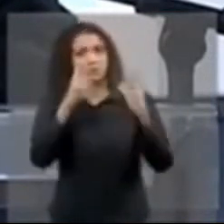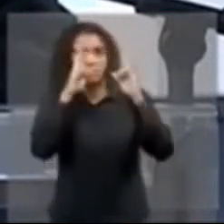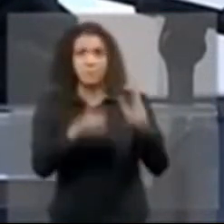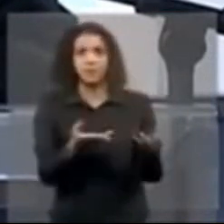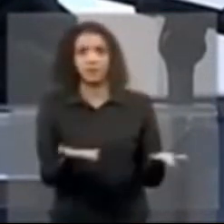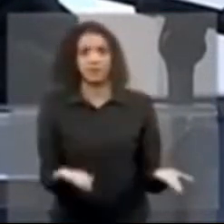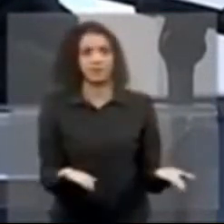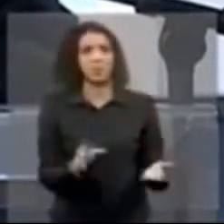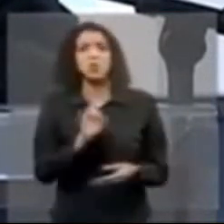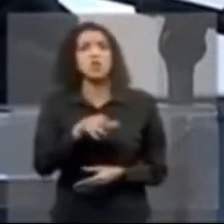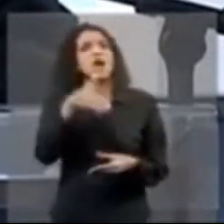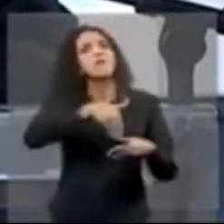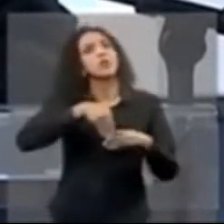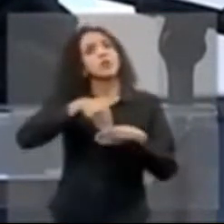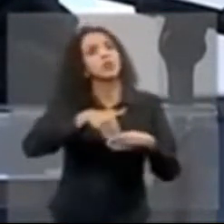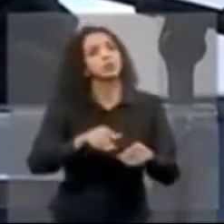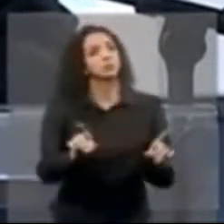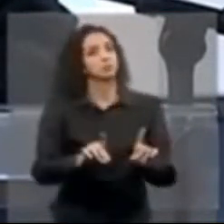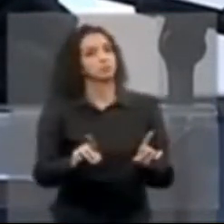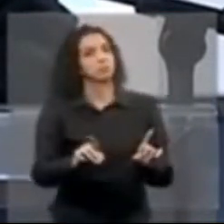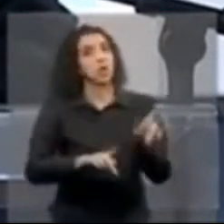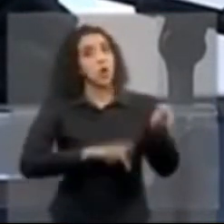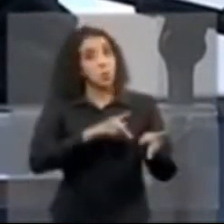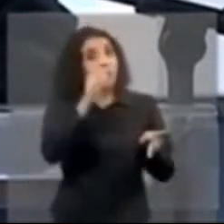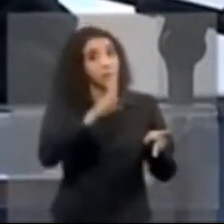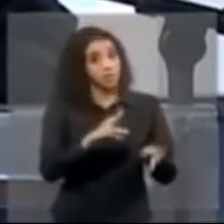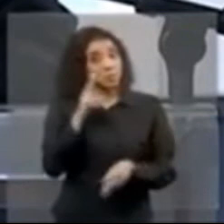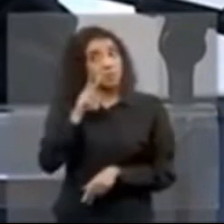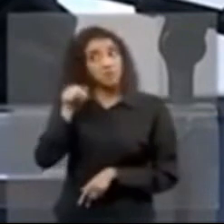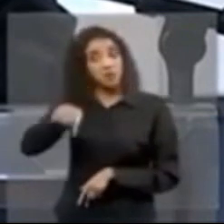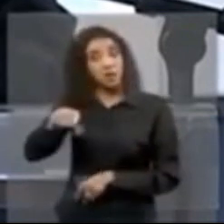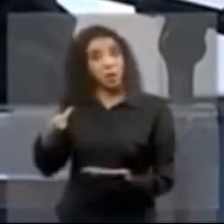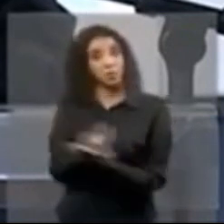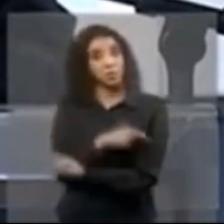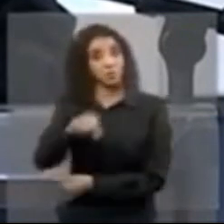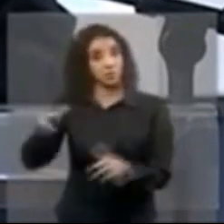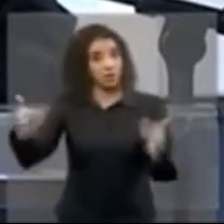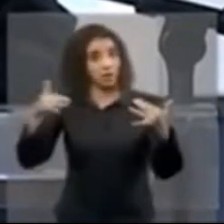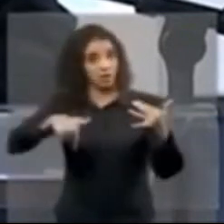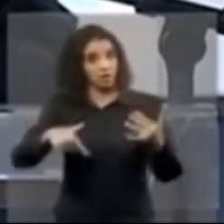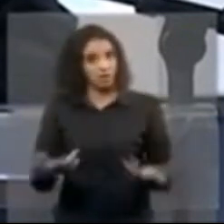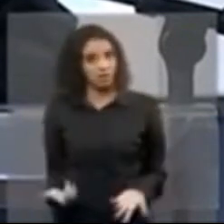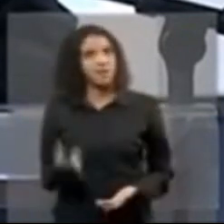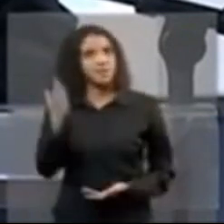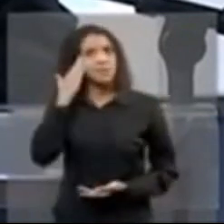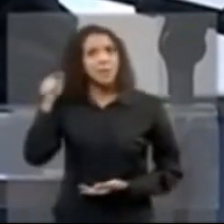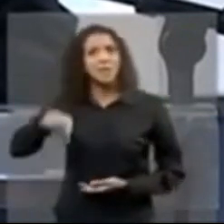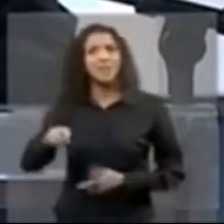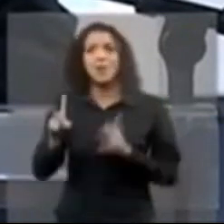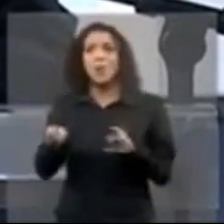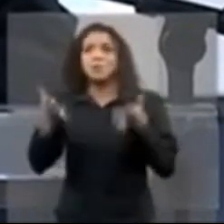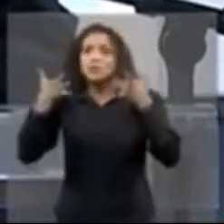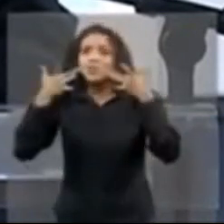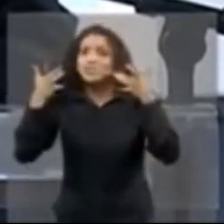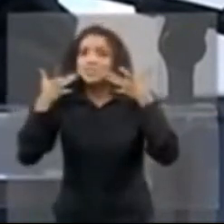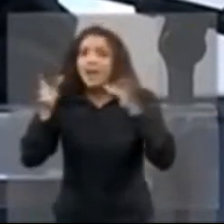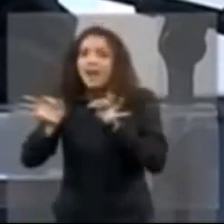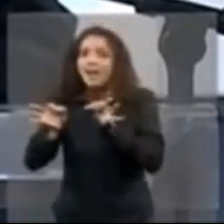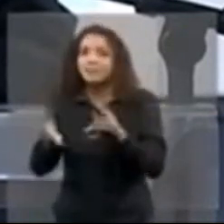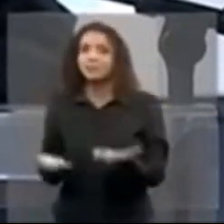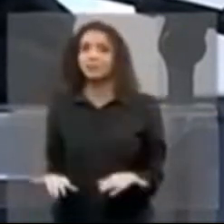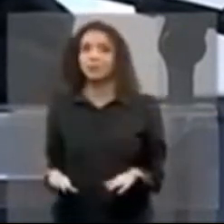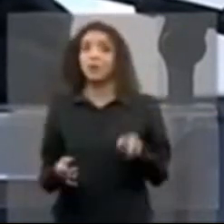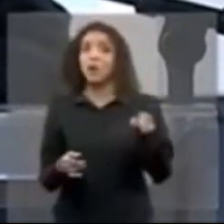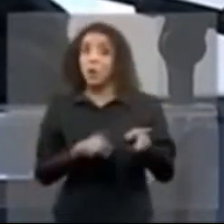não é somente voto. Os brasileiros estão vendo o que está acontecendo aqui. Sabem o teatro que está sendo armado. E sabem como fazer